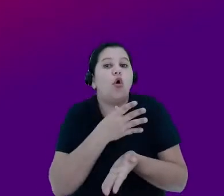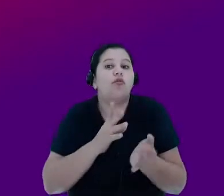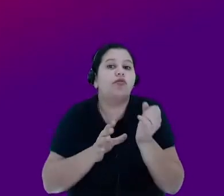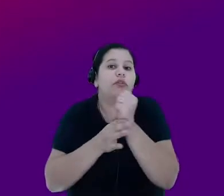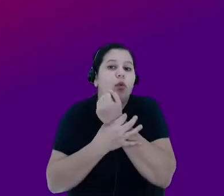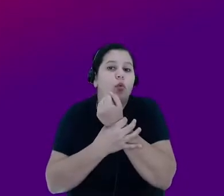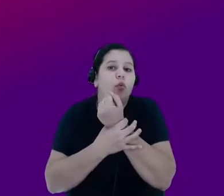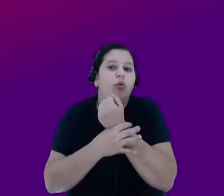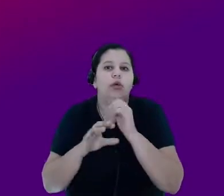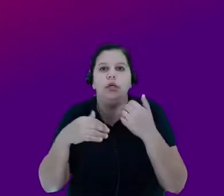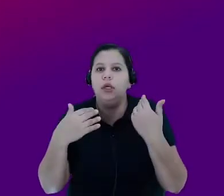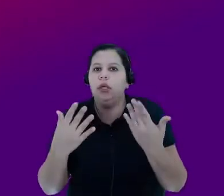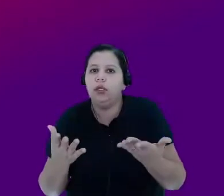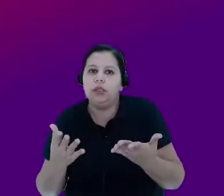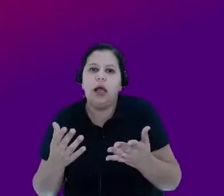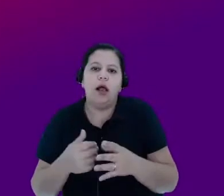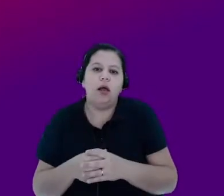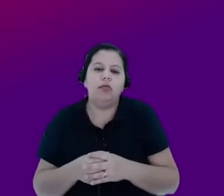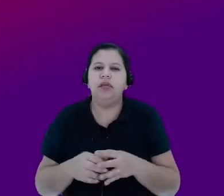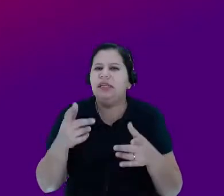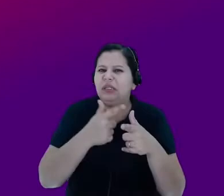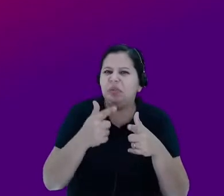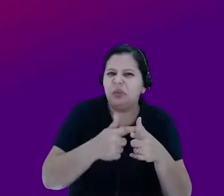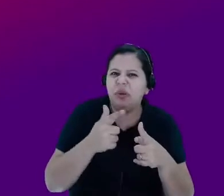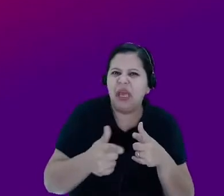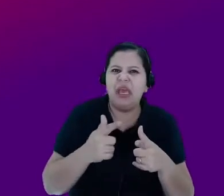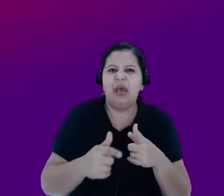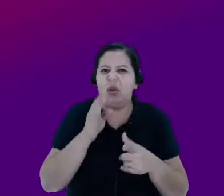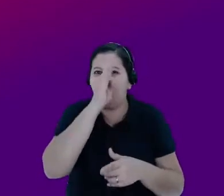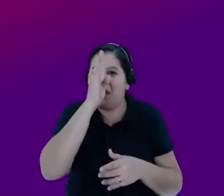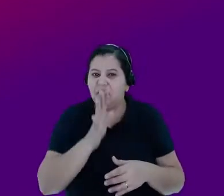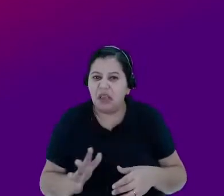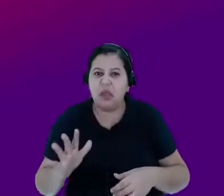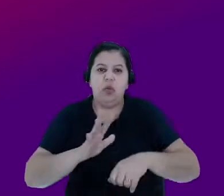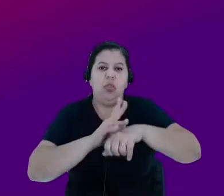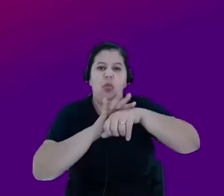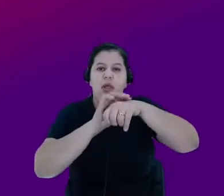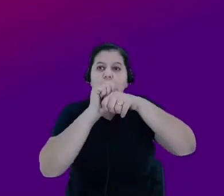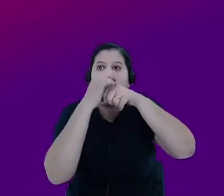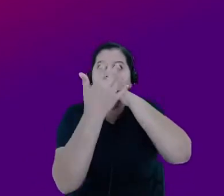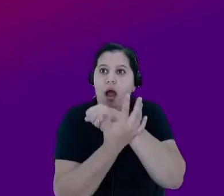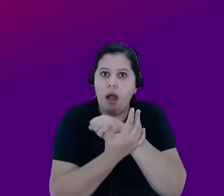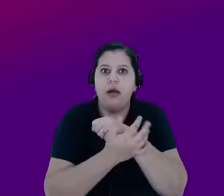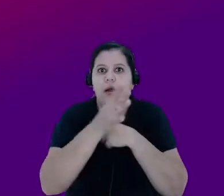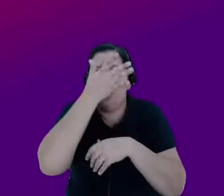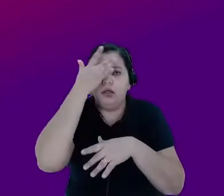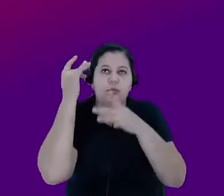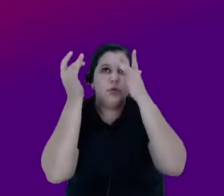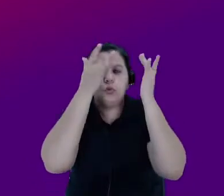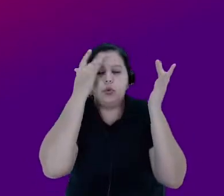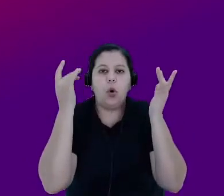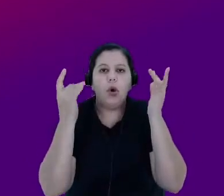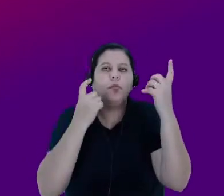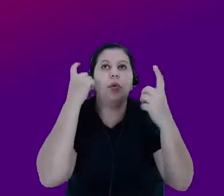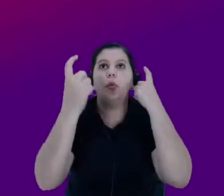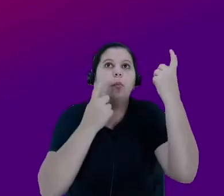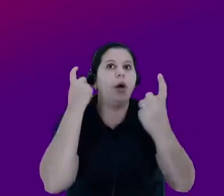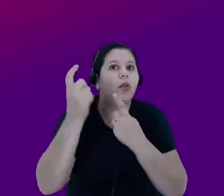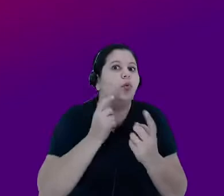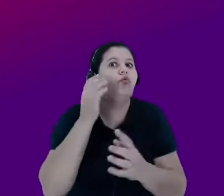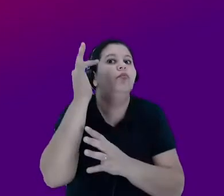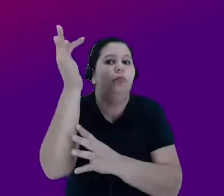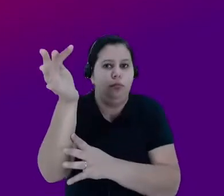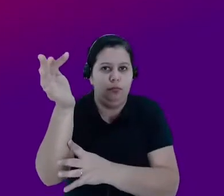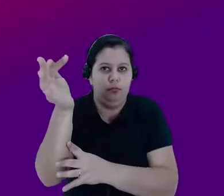essa montanha-russa de mortes, contaminações que o Brasil passou, fez com que as pessoas se preocupassem cada vez mais com o futuro. E, portanto, as